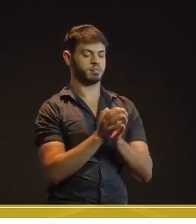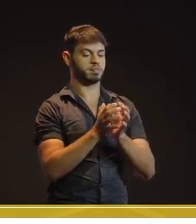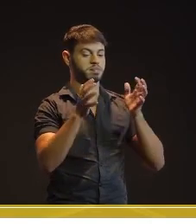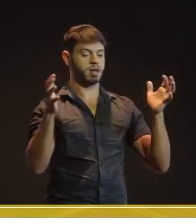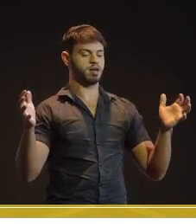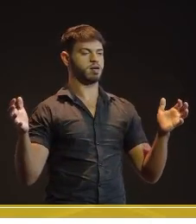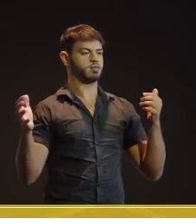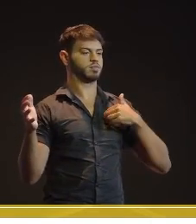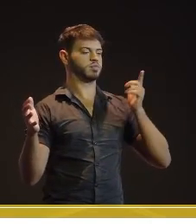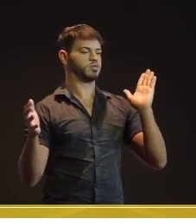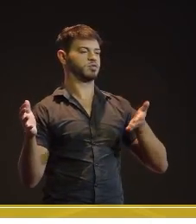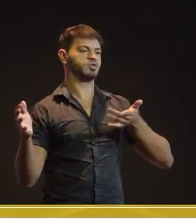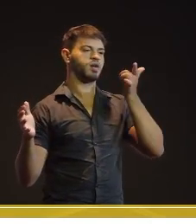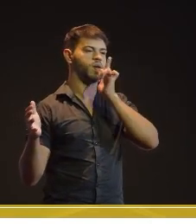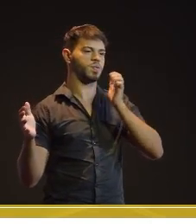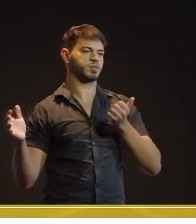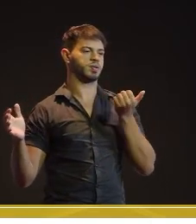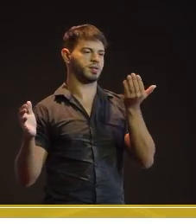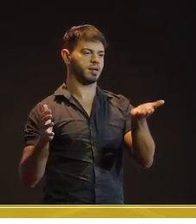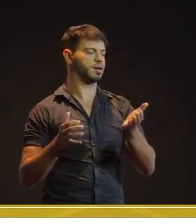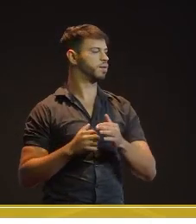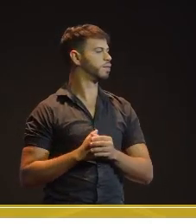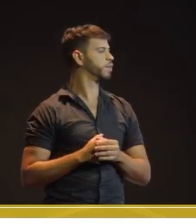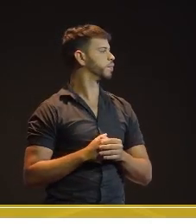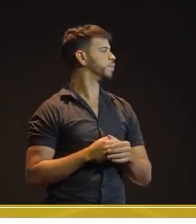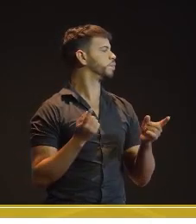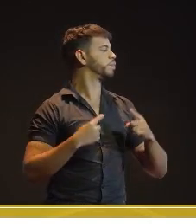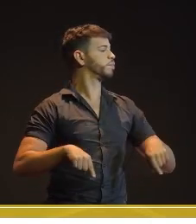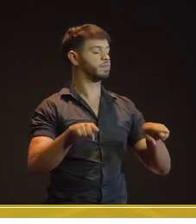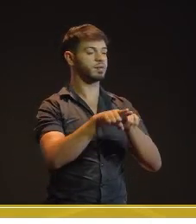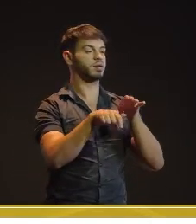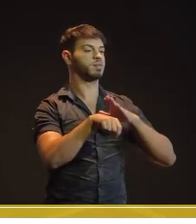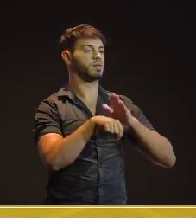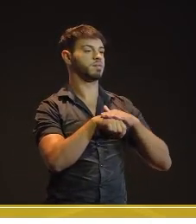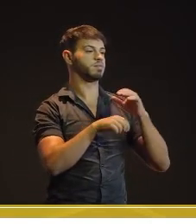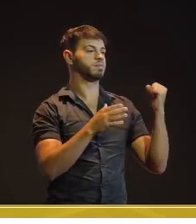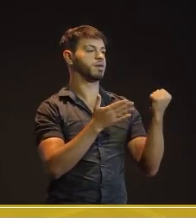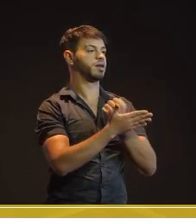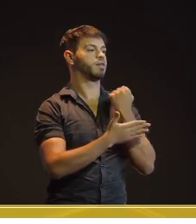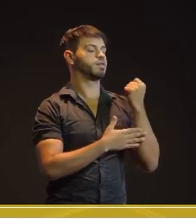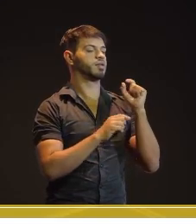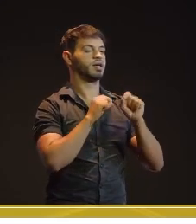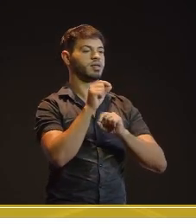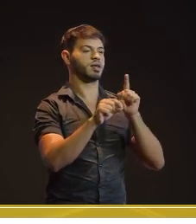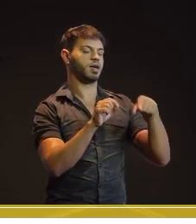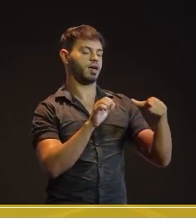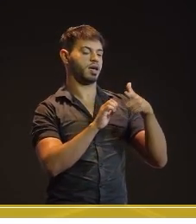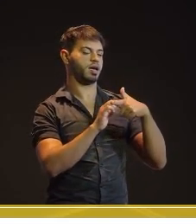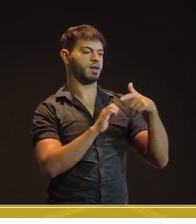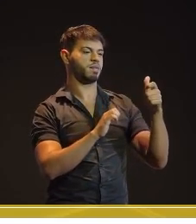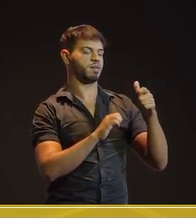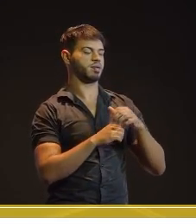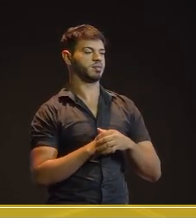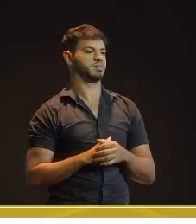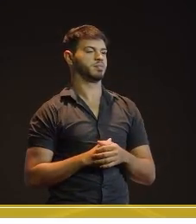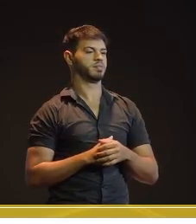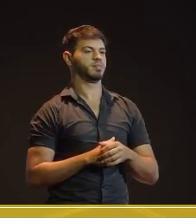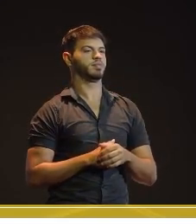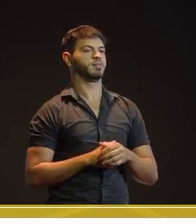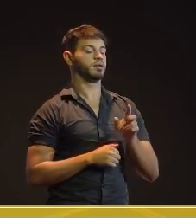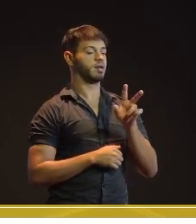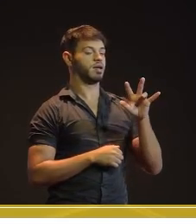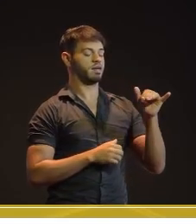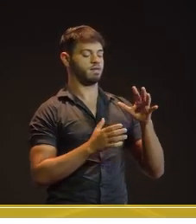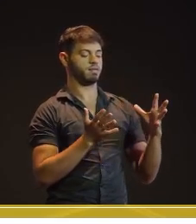que os ativos conseguem entregar. E isso acaba penalizando quem? A empresa de OEM, quem vai gerir